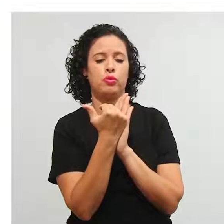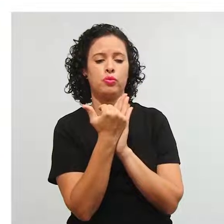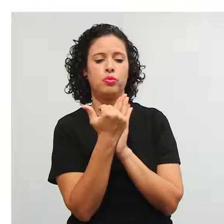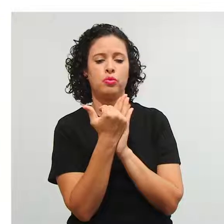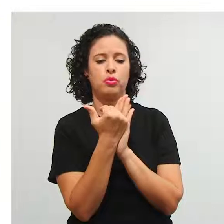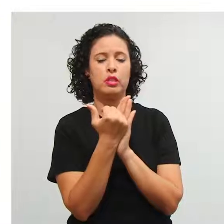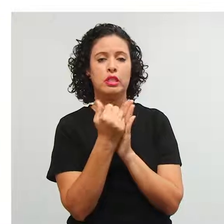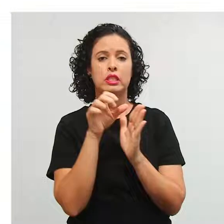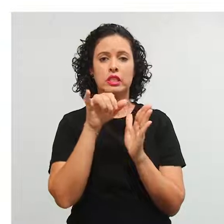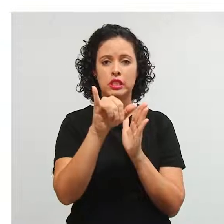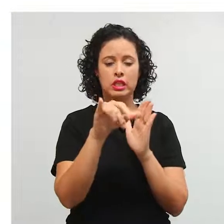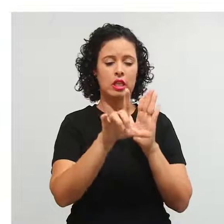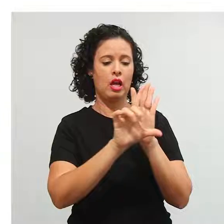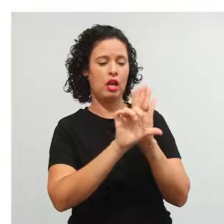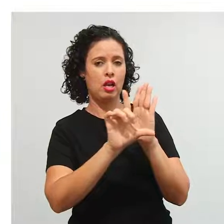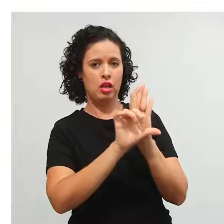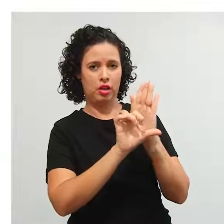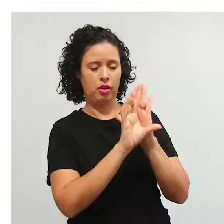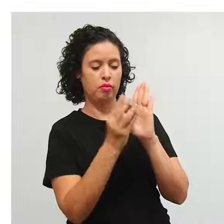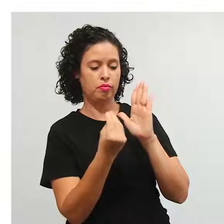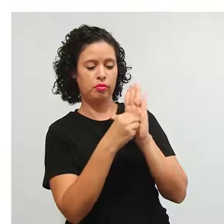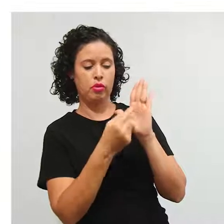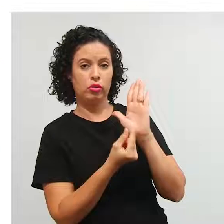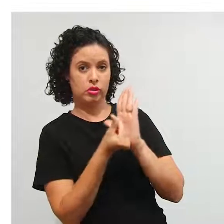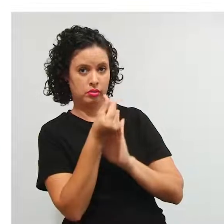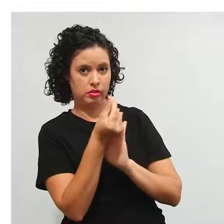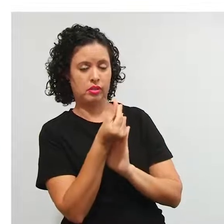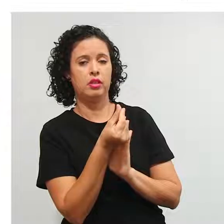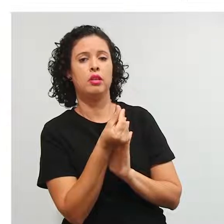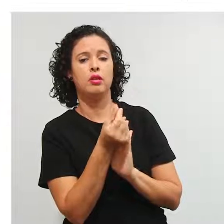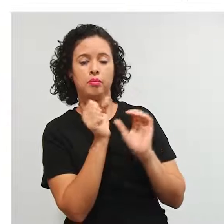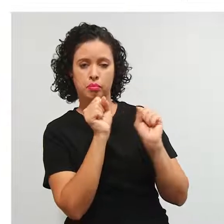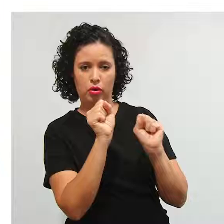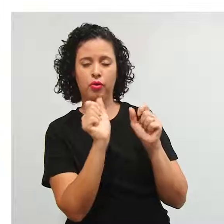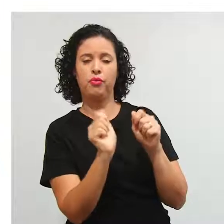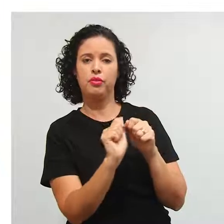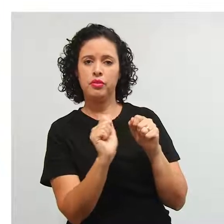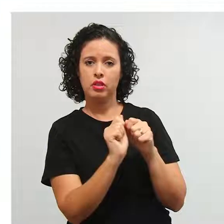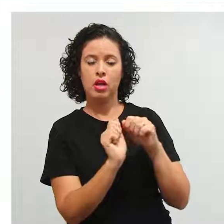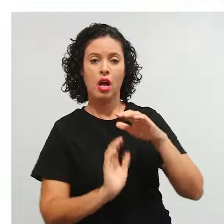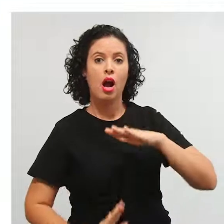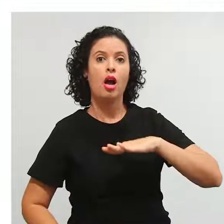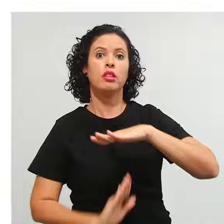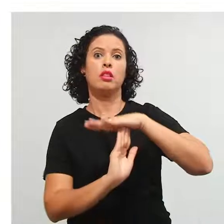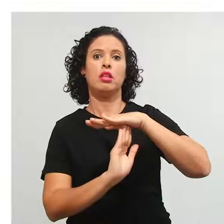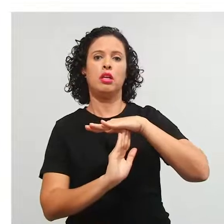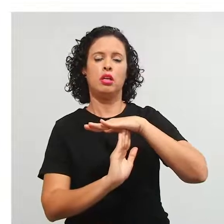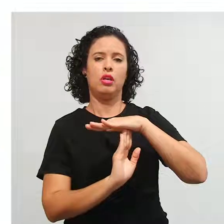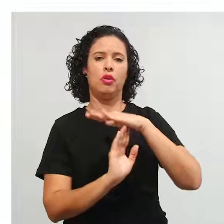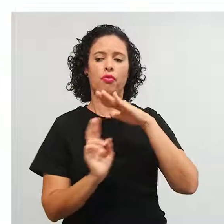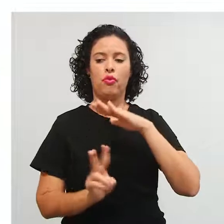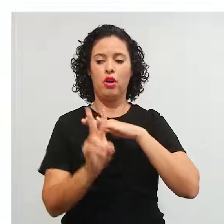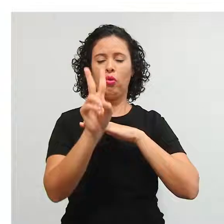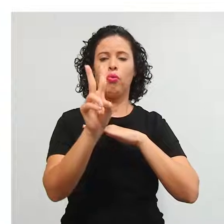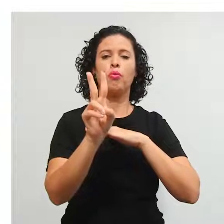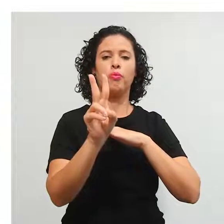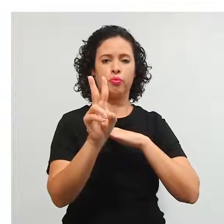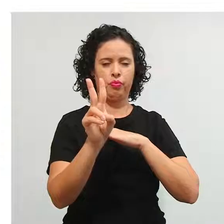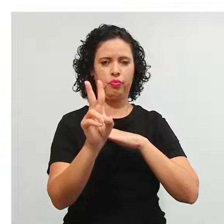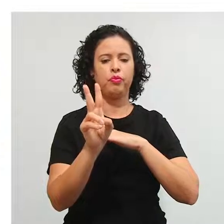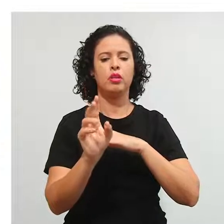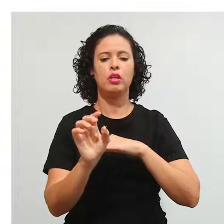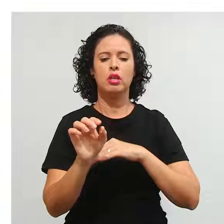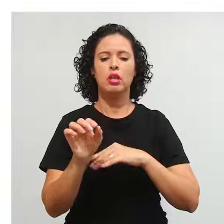está previsto na lei orçamentária, pode fazer até o montante X. Vigência é